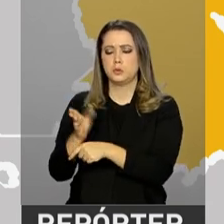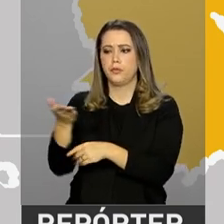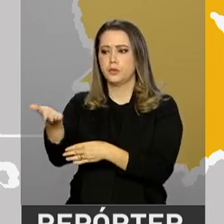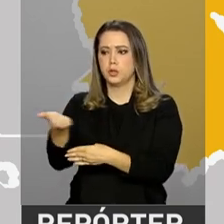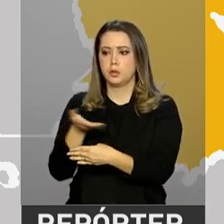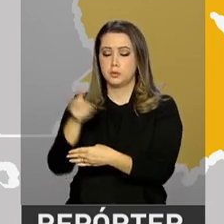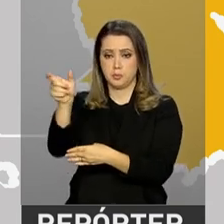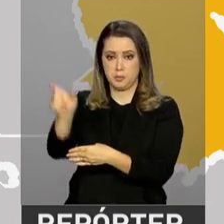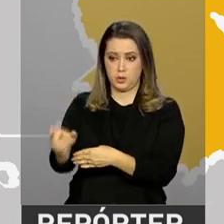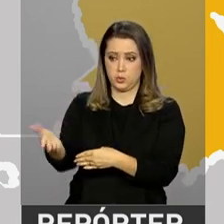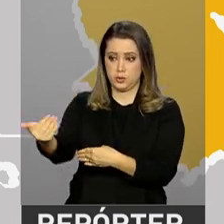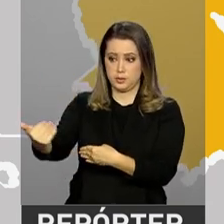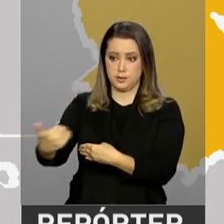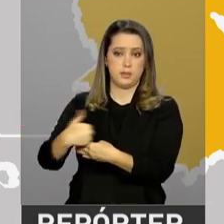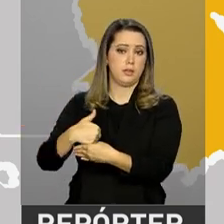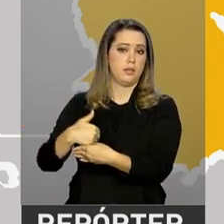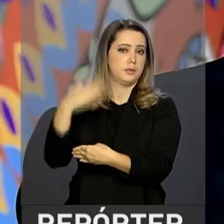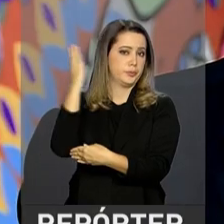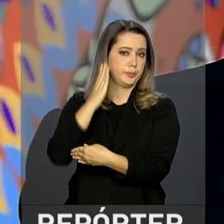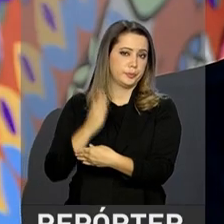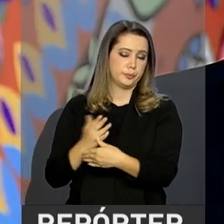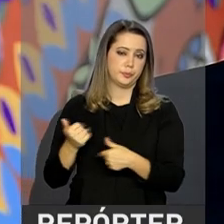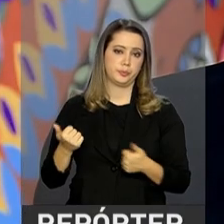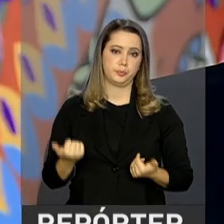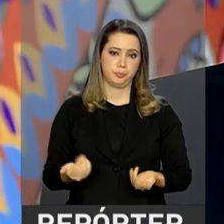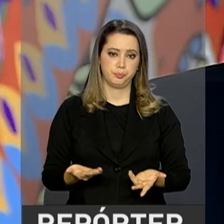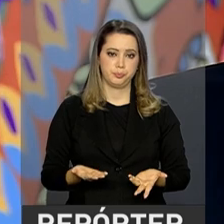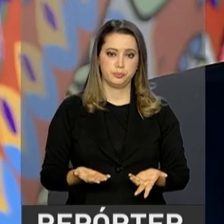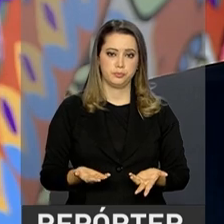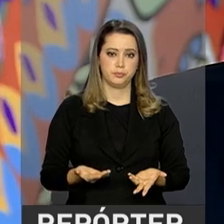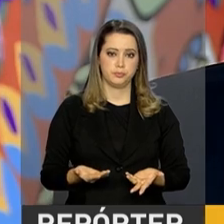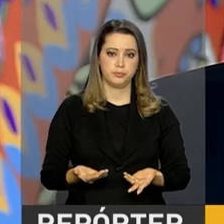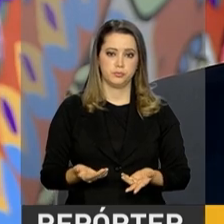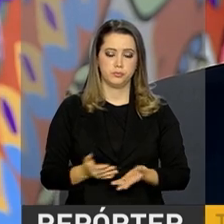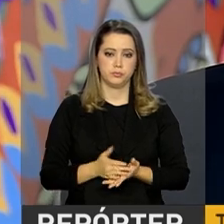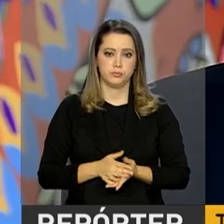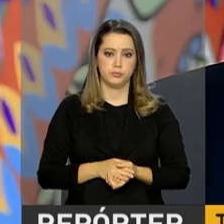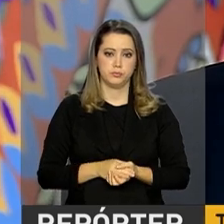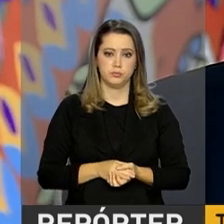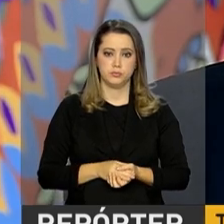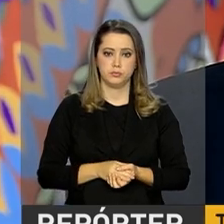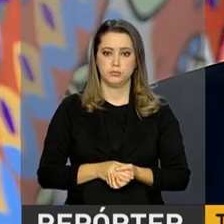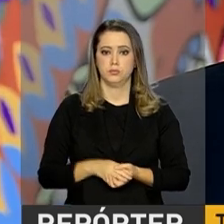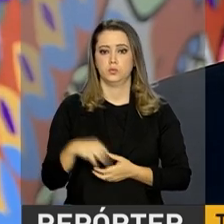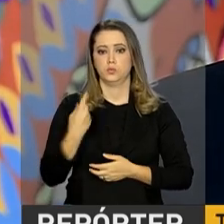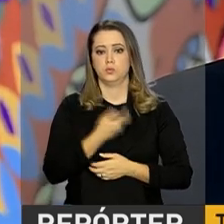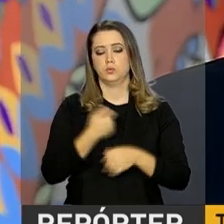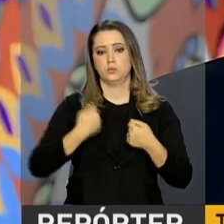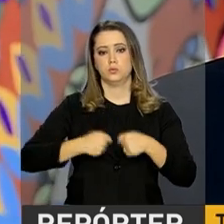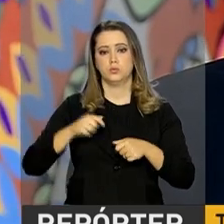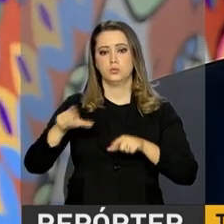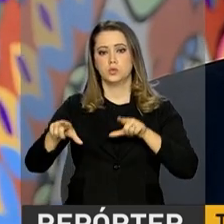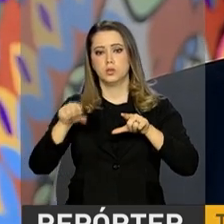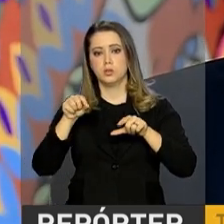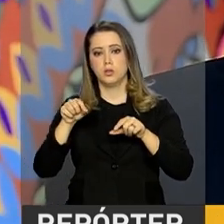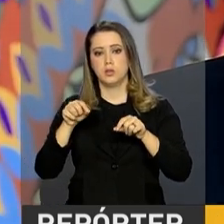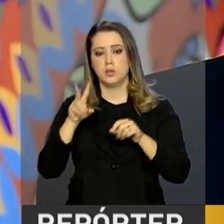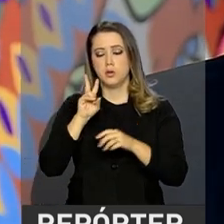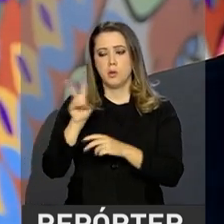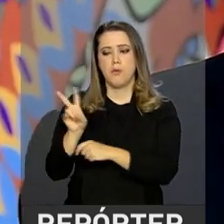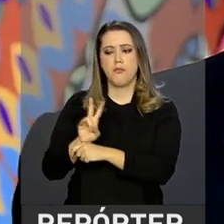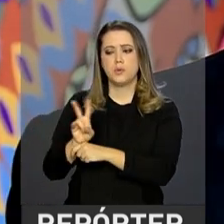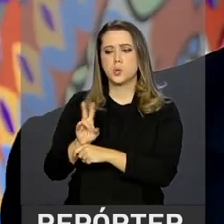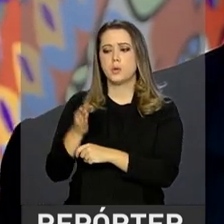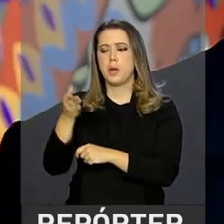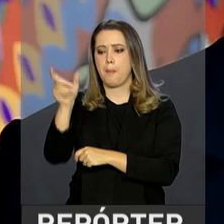de venezuelanos que entram no Brasil. Seria fazer uma seleção para saber quem está chegando e